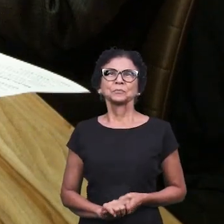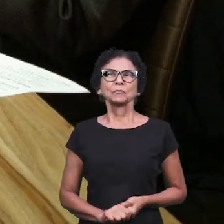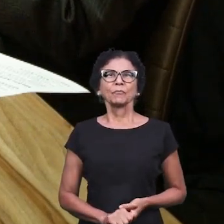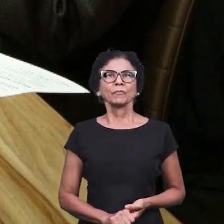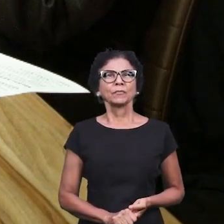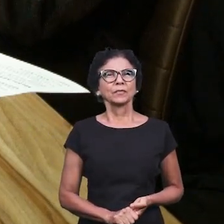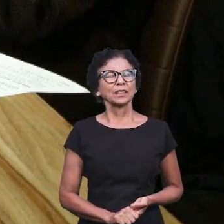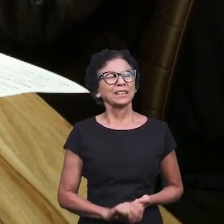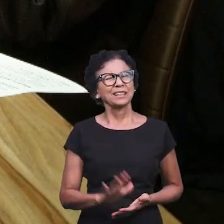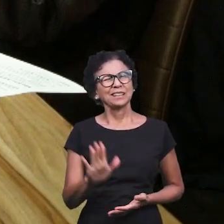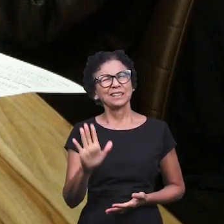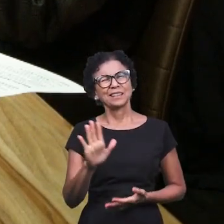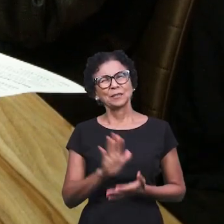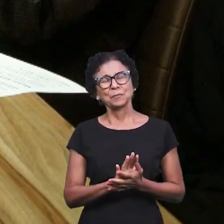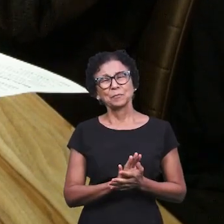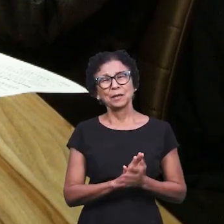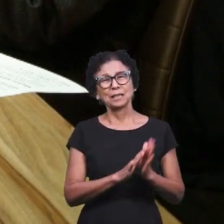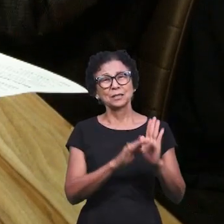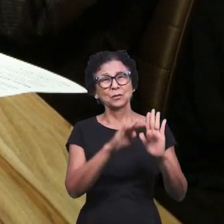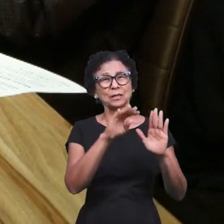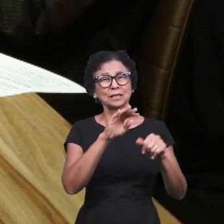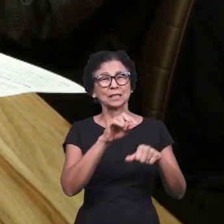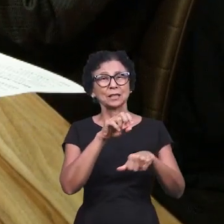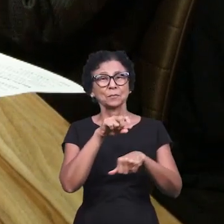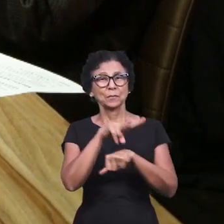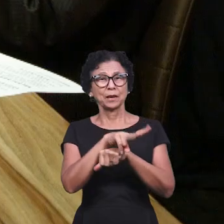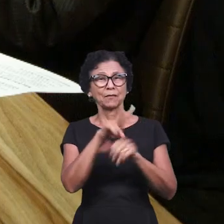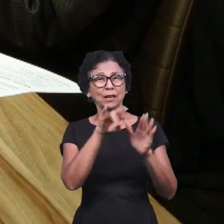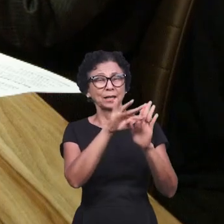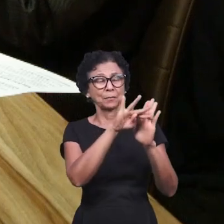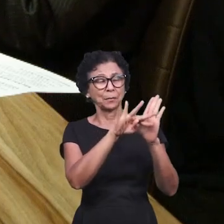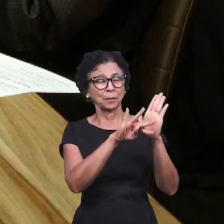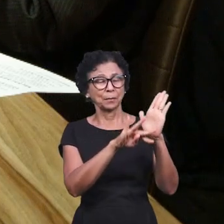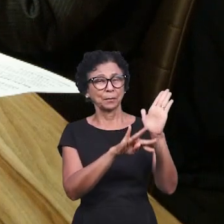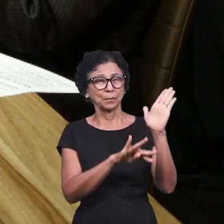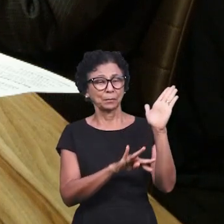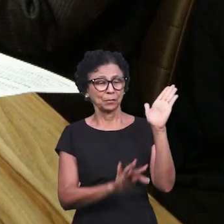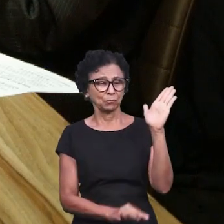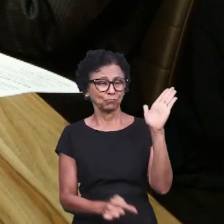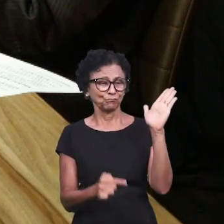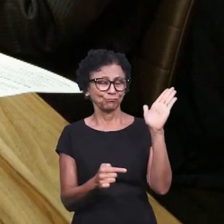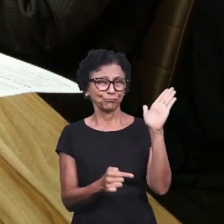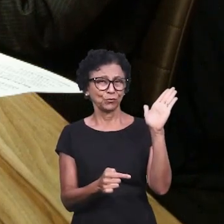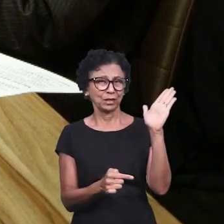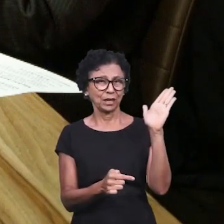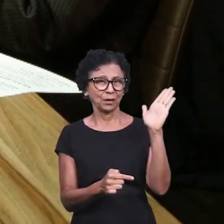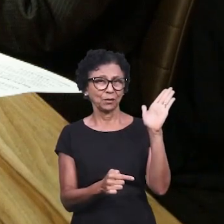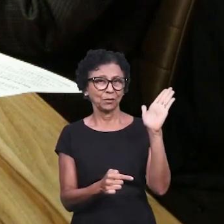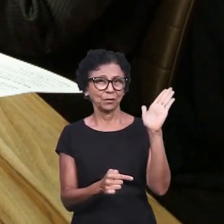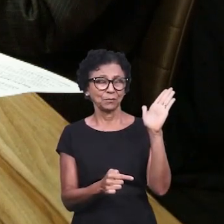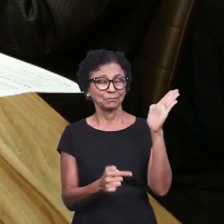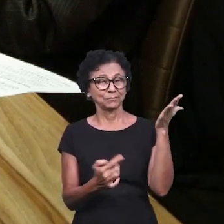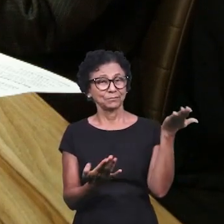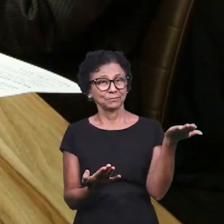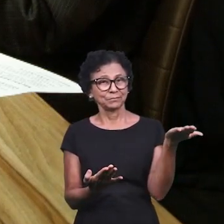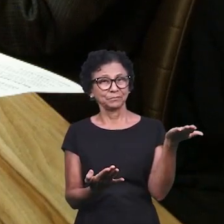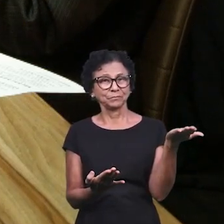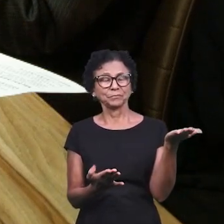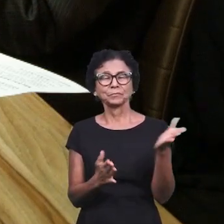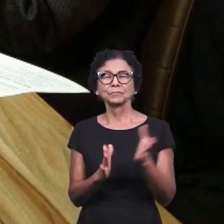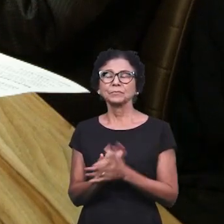Mas eu estava muito distante das vagas. O MPU, tradicionalmente, chama muitos candidatos. Mas a realidade também, ela